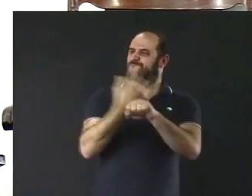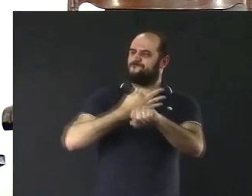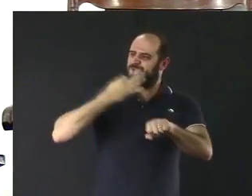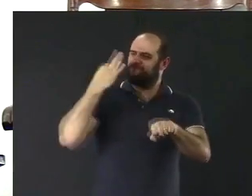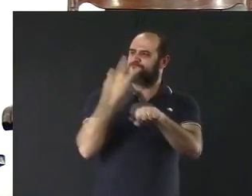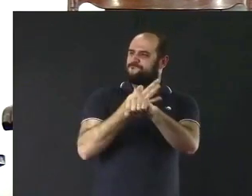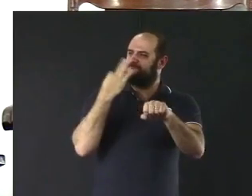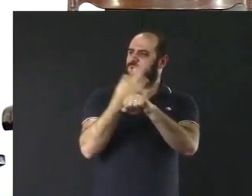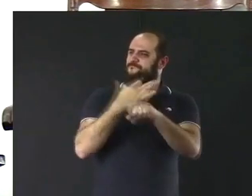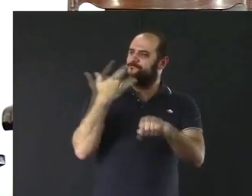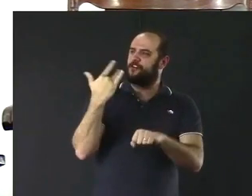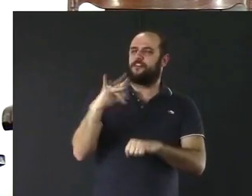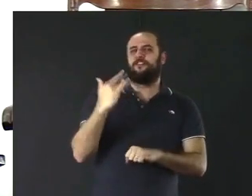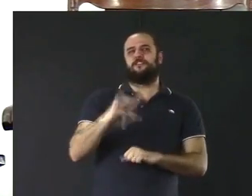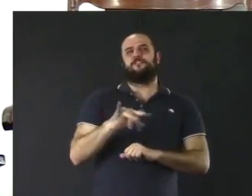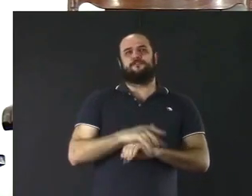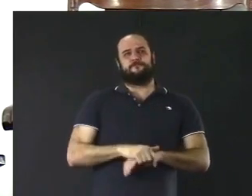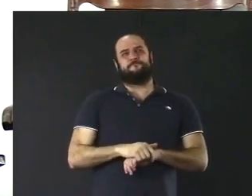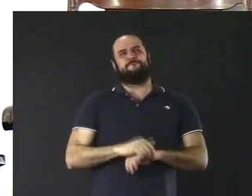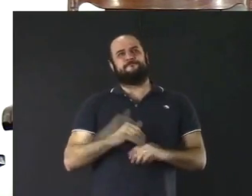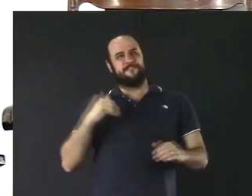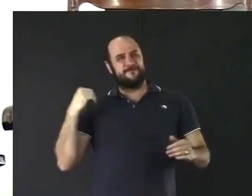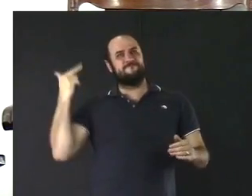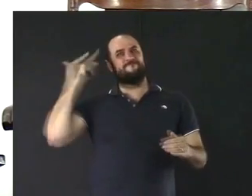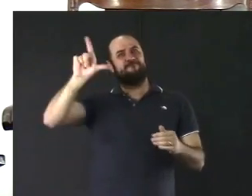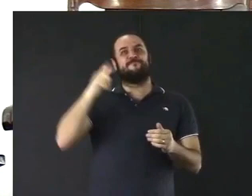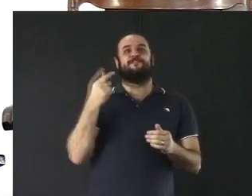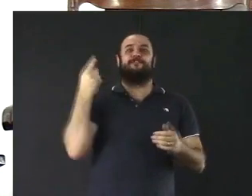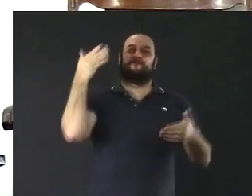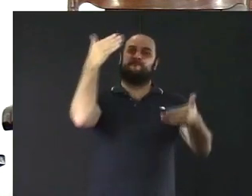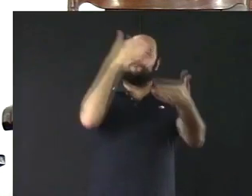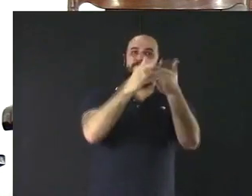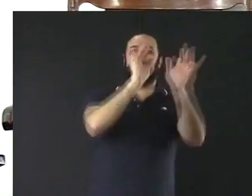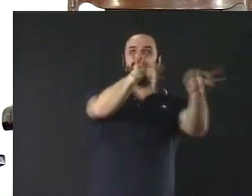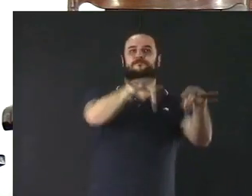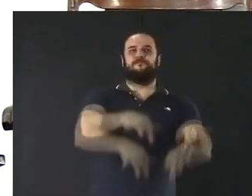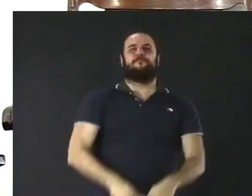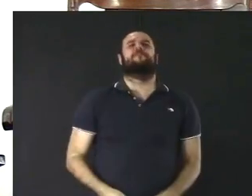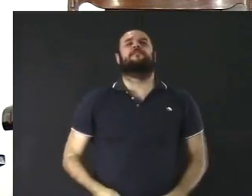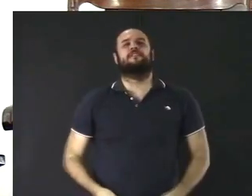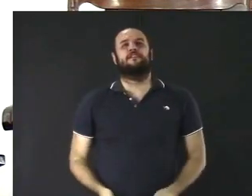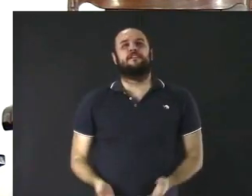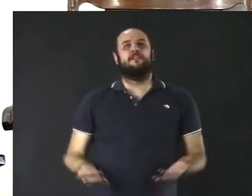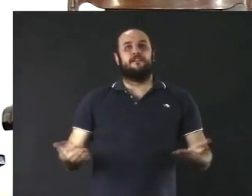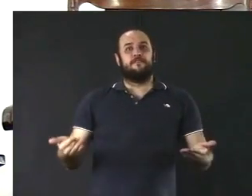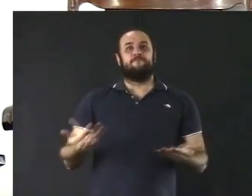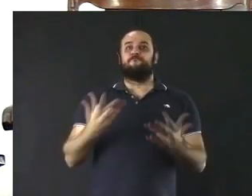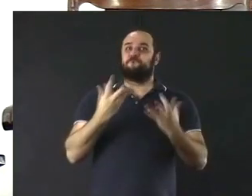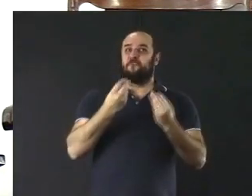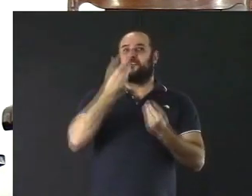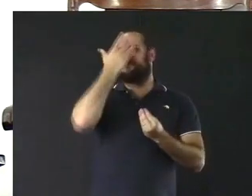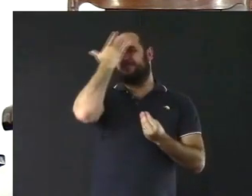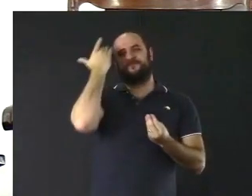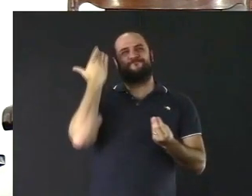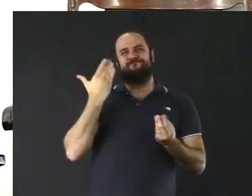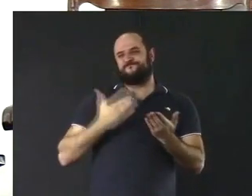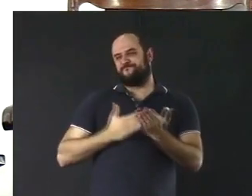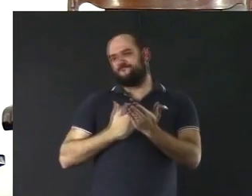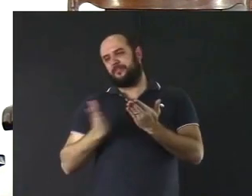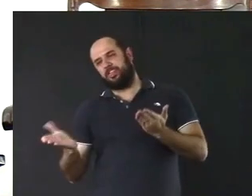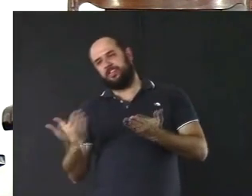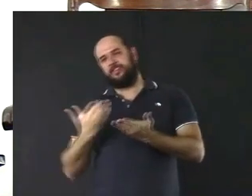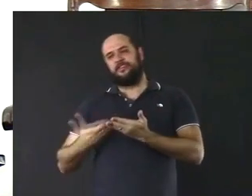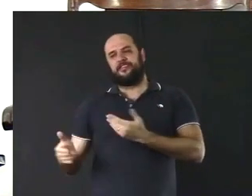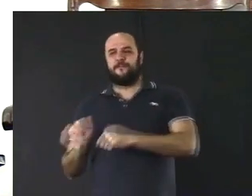a dor e conseguir chegar então a esse objetivo. Porém, muitos não conseguem. Mesmo que